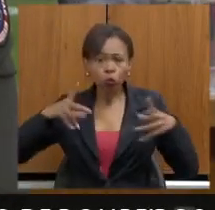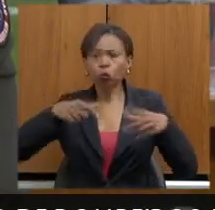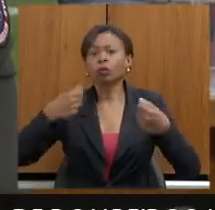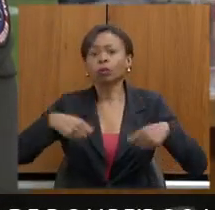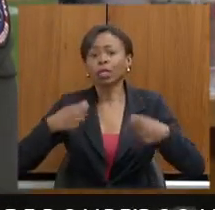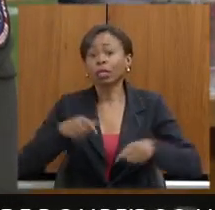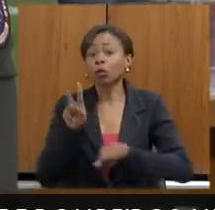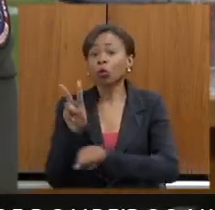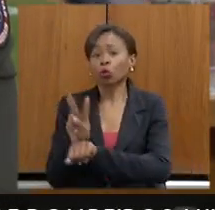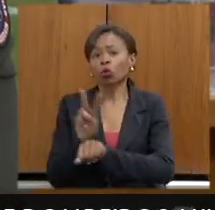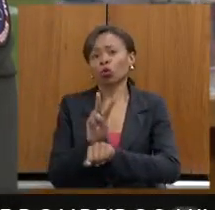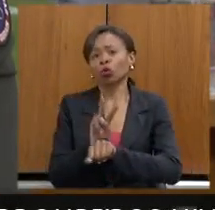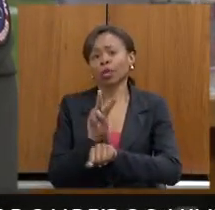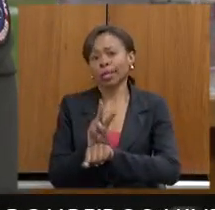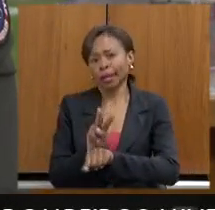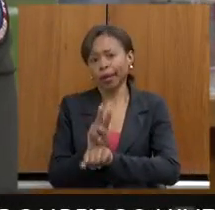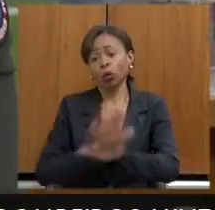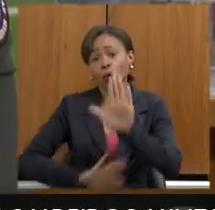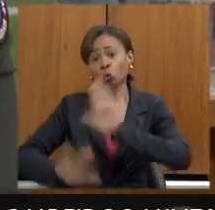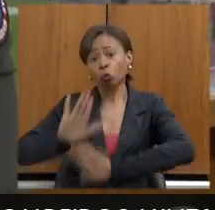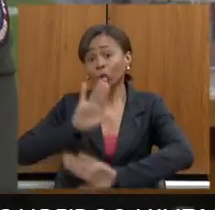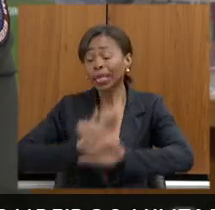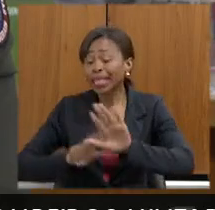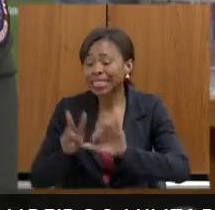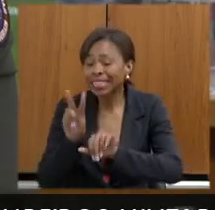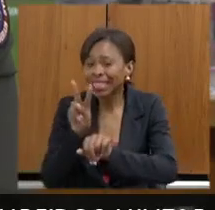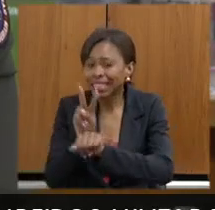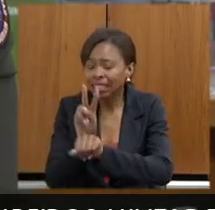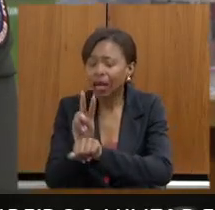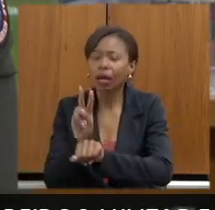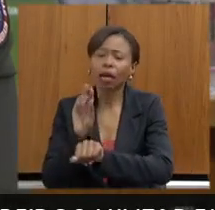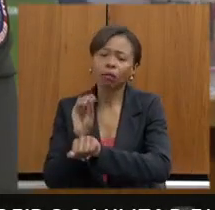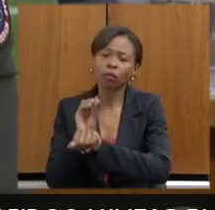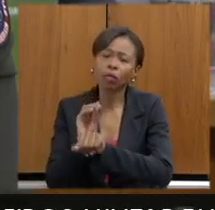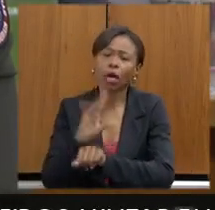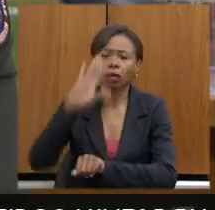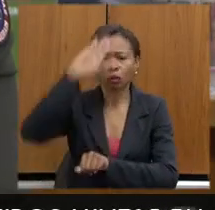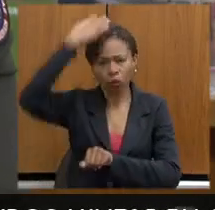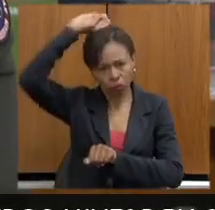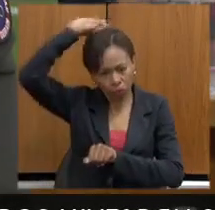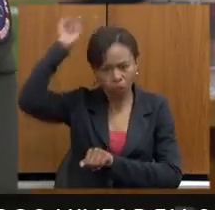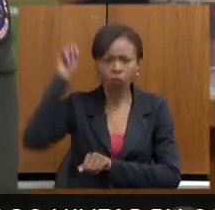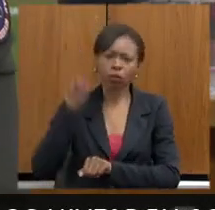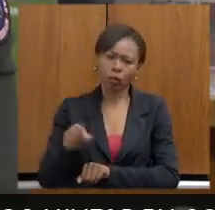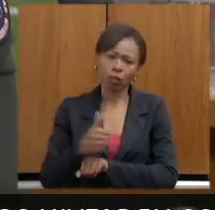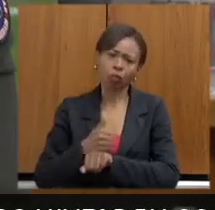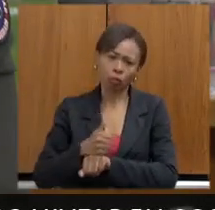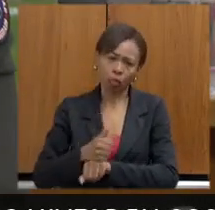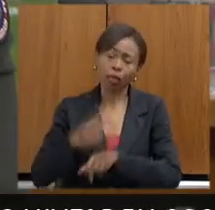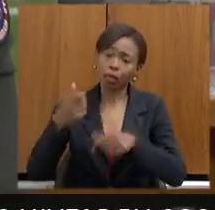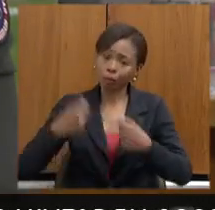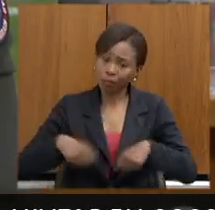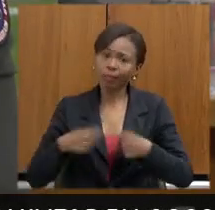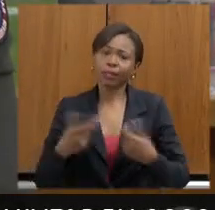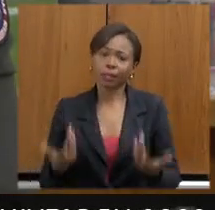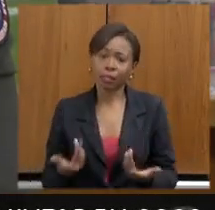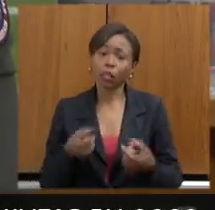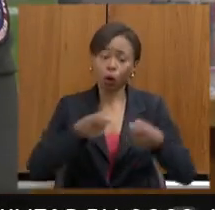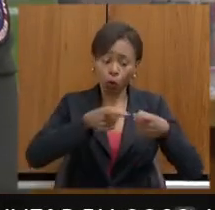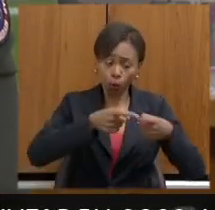do nosso corpo de Bombeiros Militar cuidar do nosso principal ativo que é esse militar então além do acompanhamento